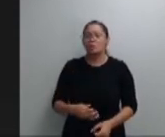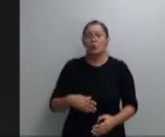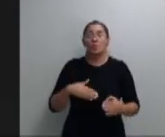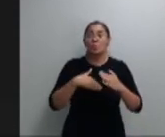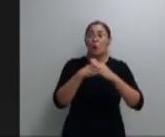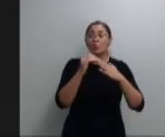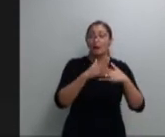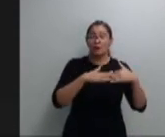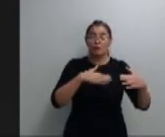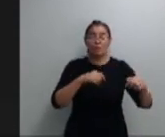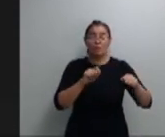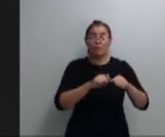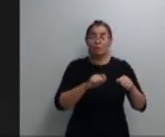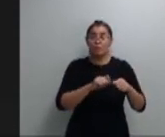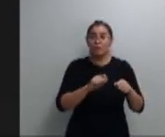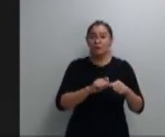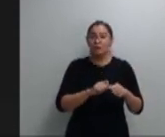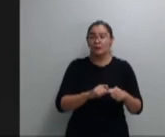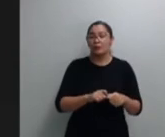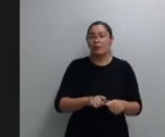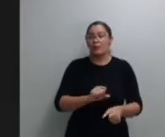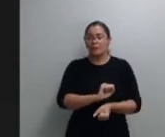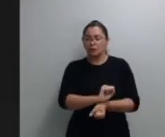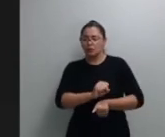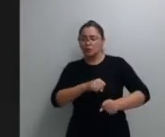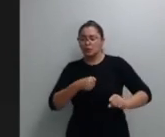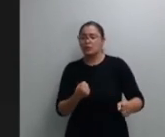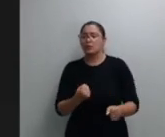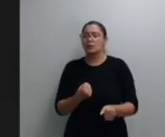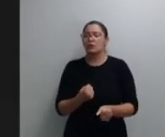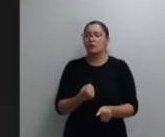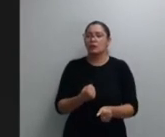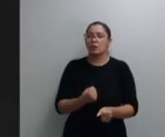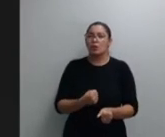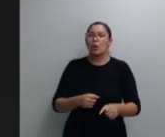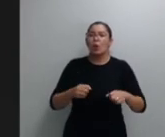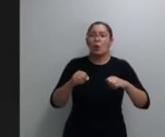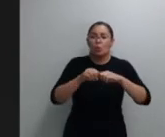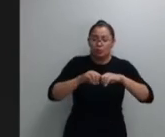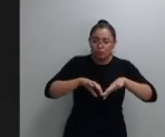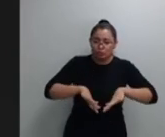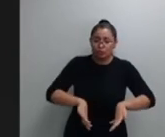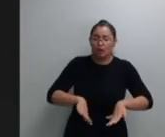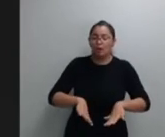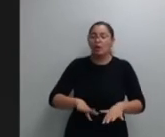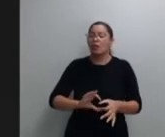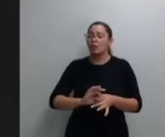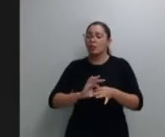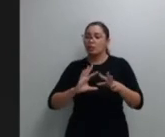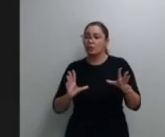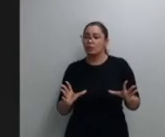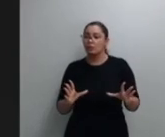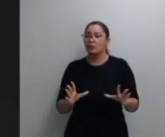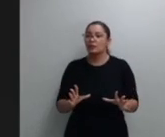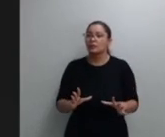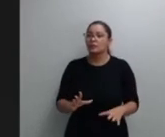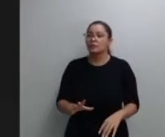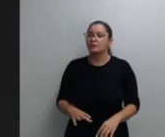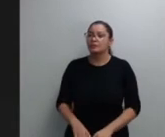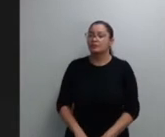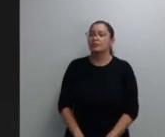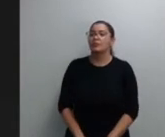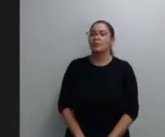manifestados que possam limitar ou de qualquer forma prejudicar a livre concorrência ou resultar na dominação de